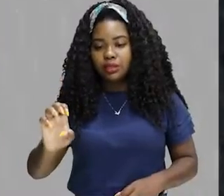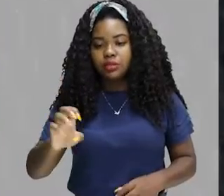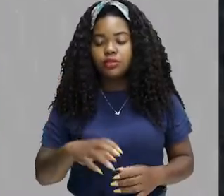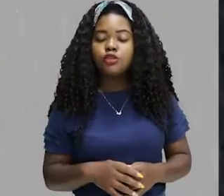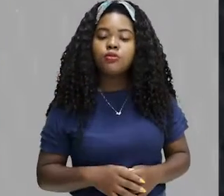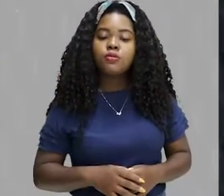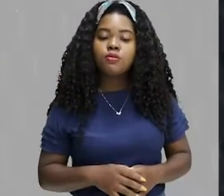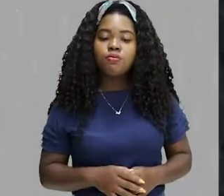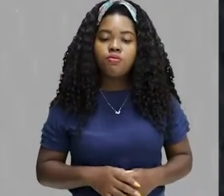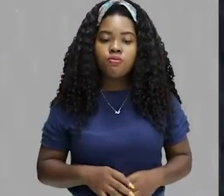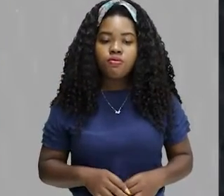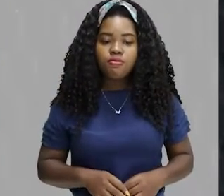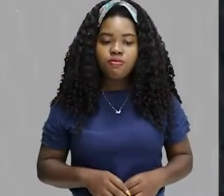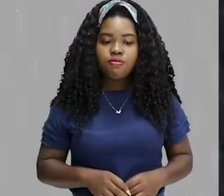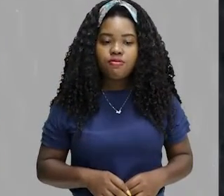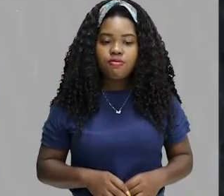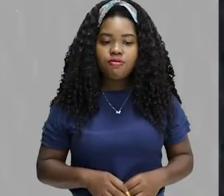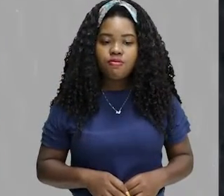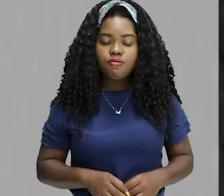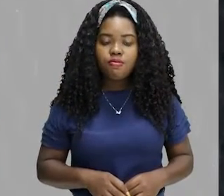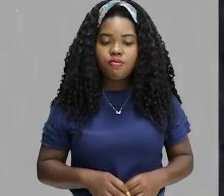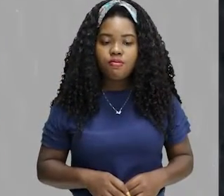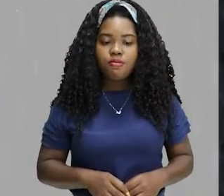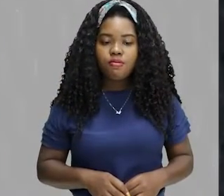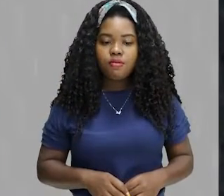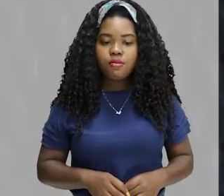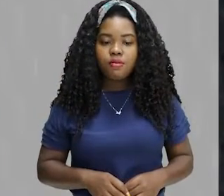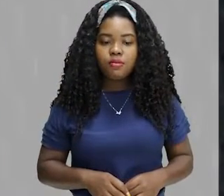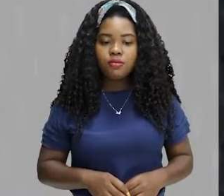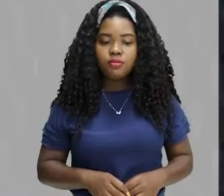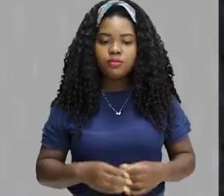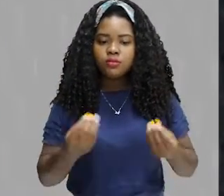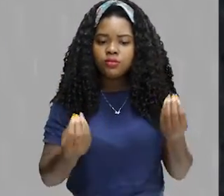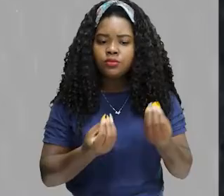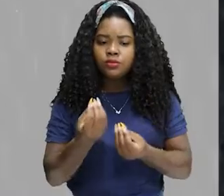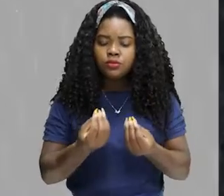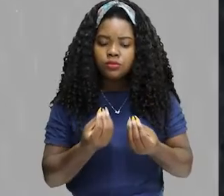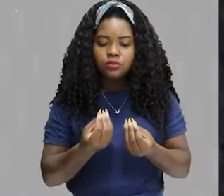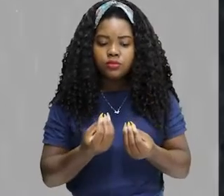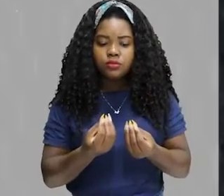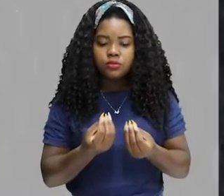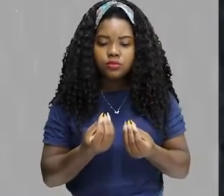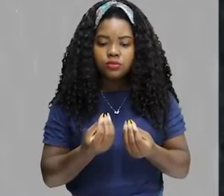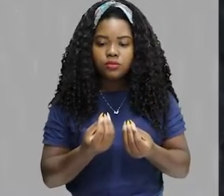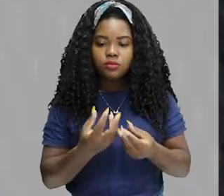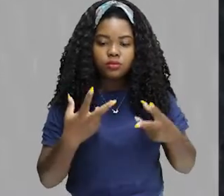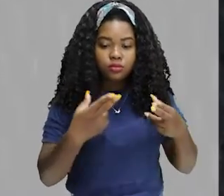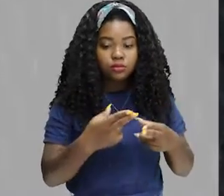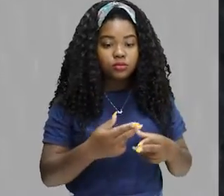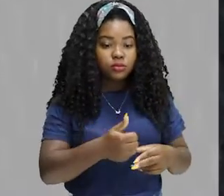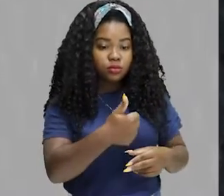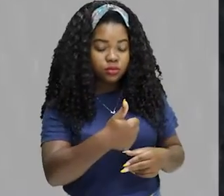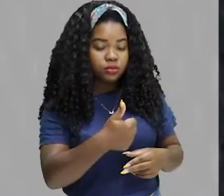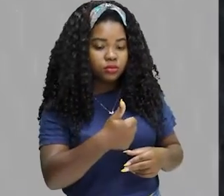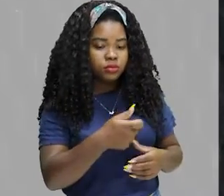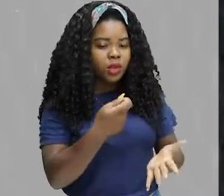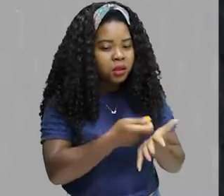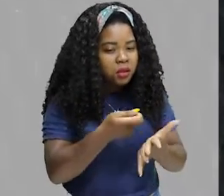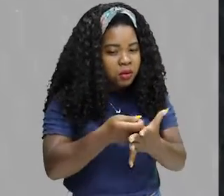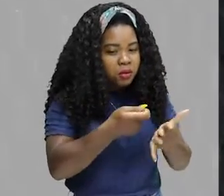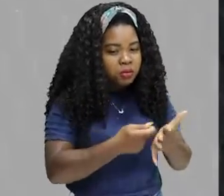né? Coeficiente estequiométrico. Quando o coeficiente for igual a 1, não é obrigatório a